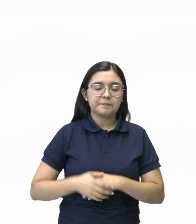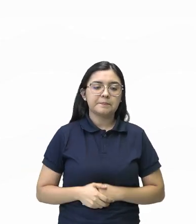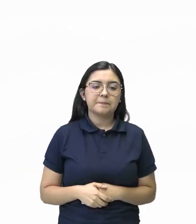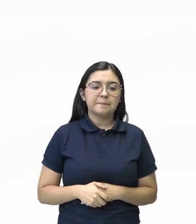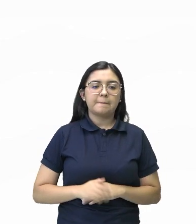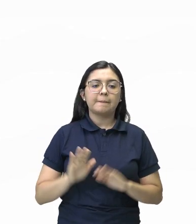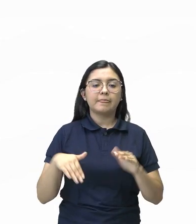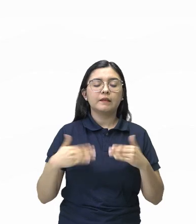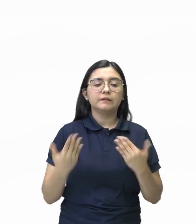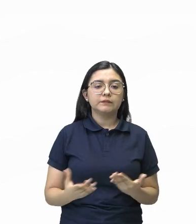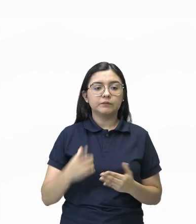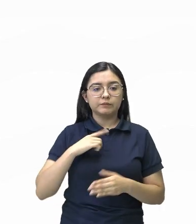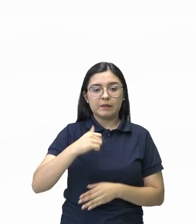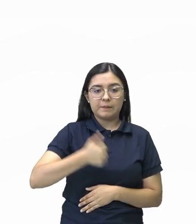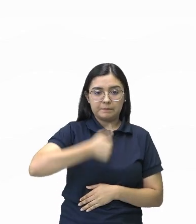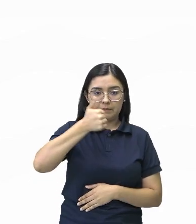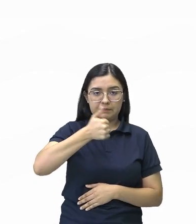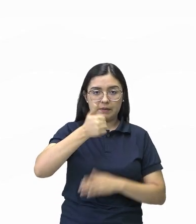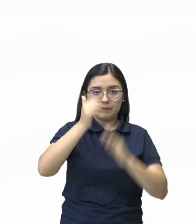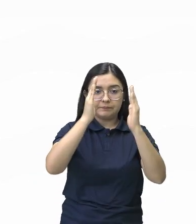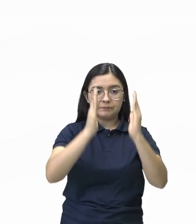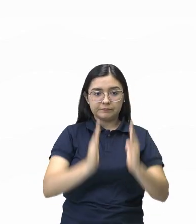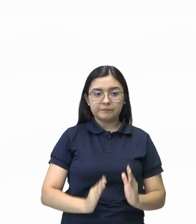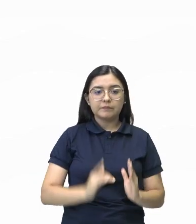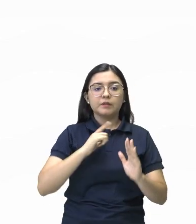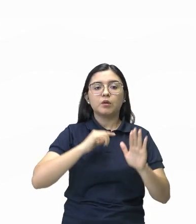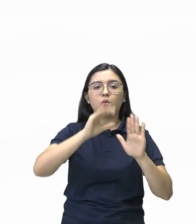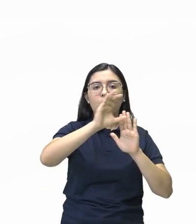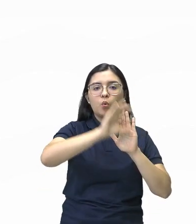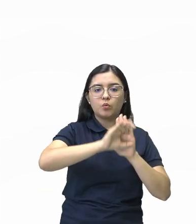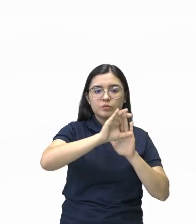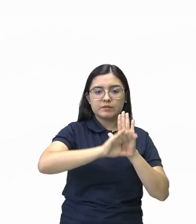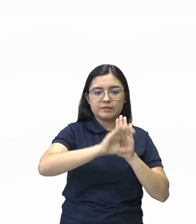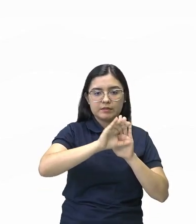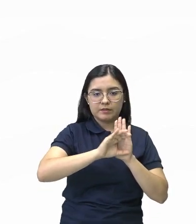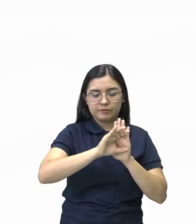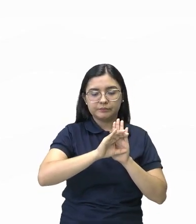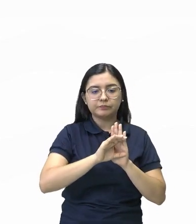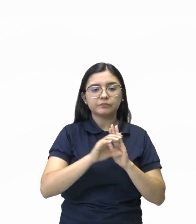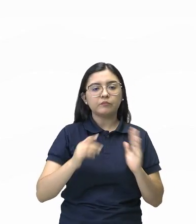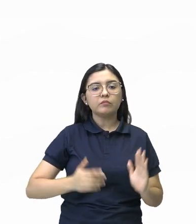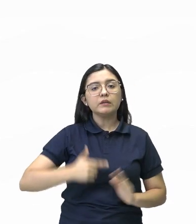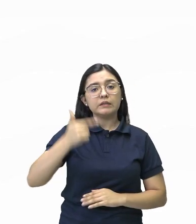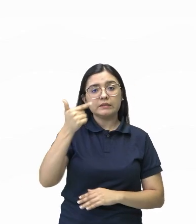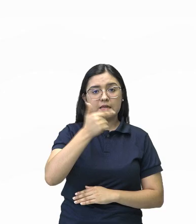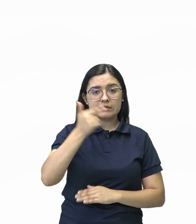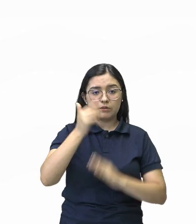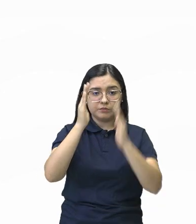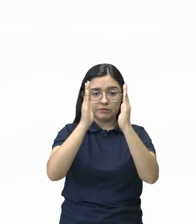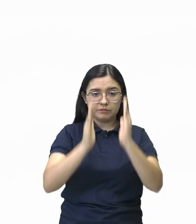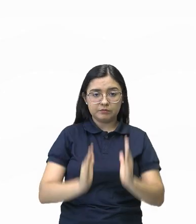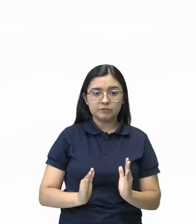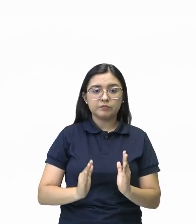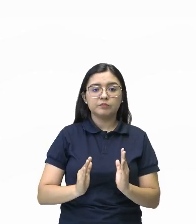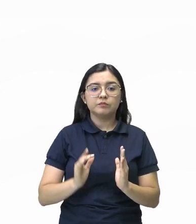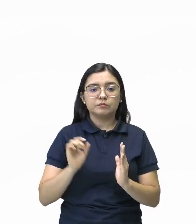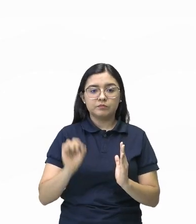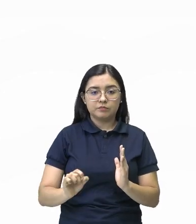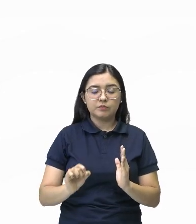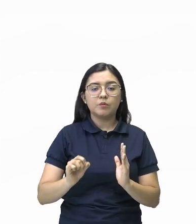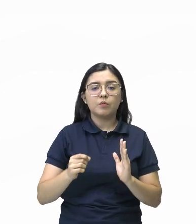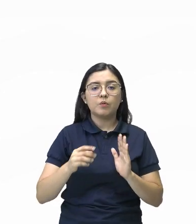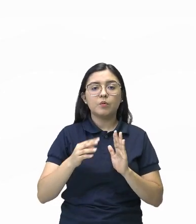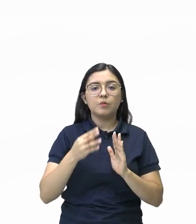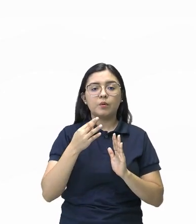Então, na primeira coluna, nós temos aí o conceito, né, na segunda coluna, o